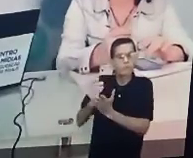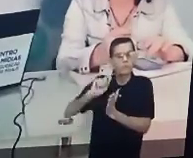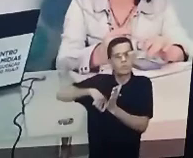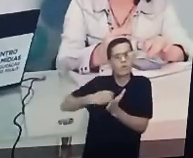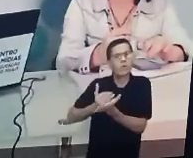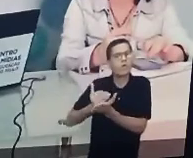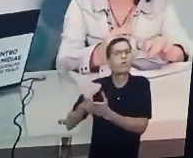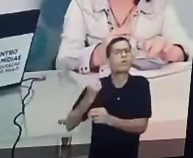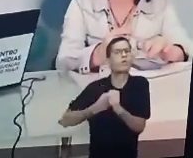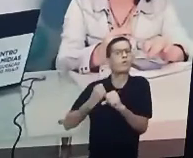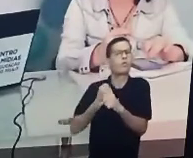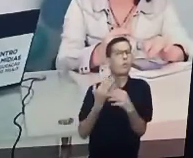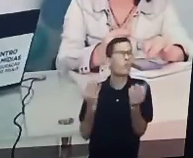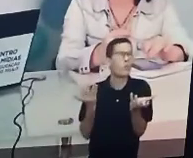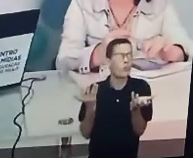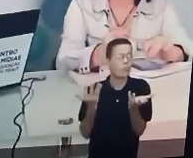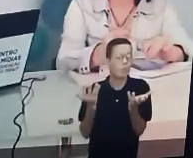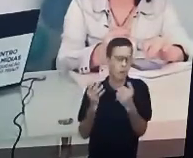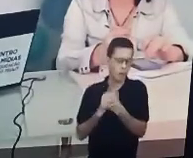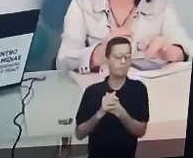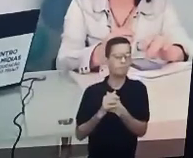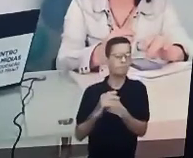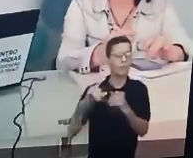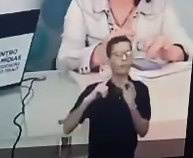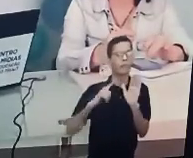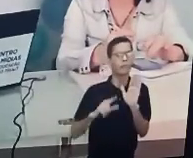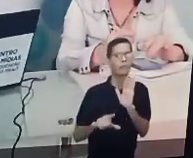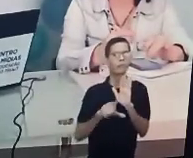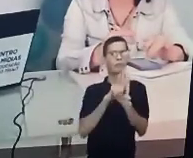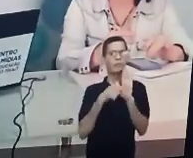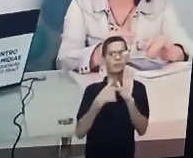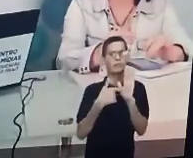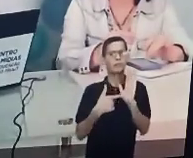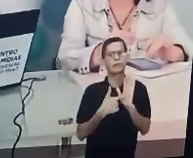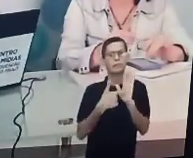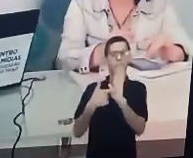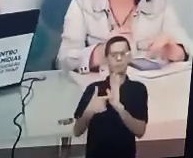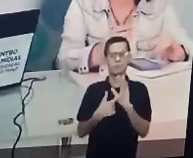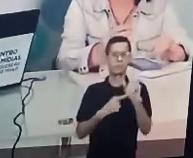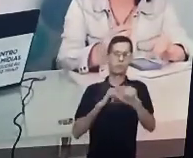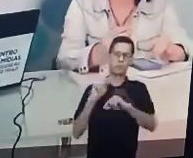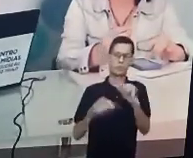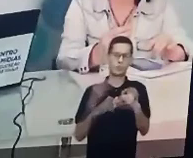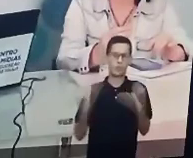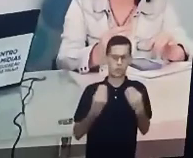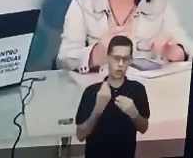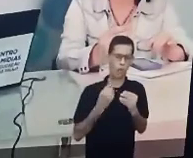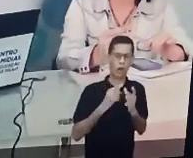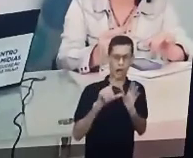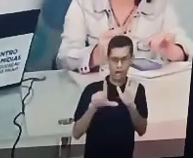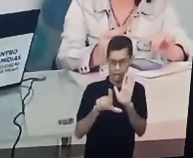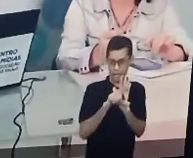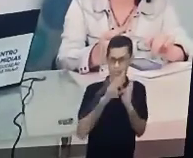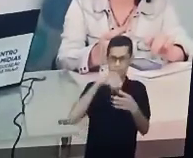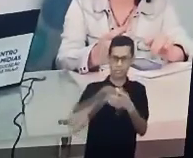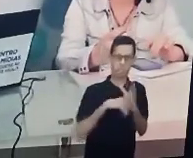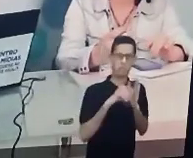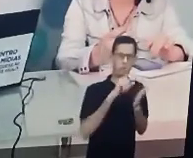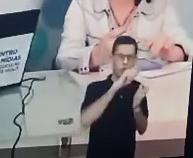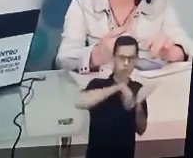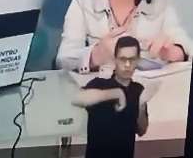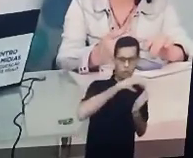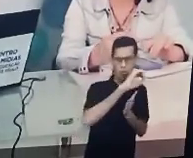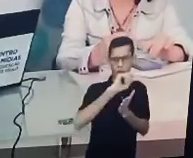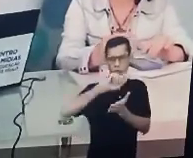tá? A legislação que ampara a abertura do contrato V como a abertura do contrato O é a mesma. E o período de